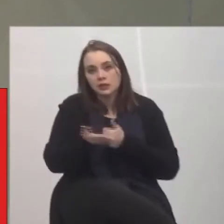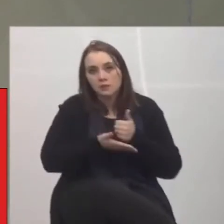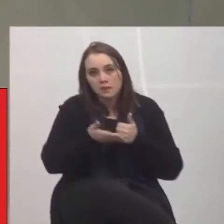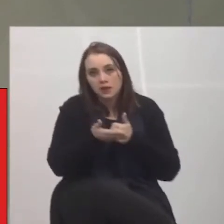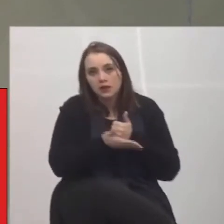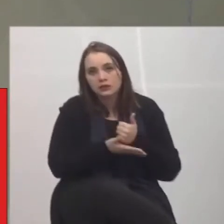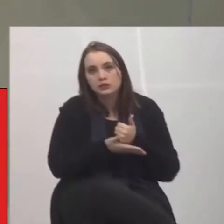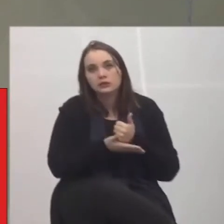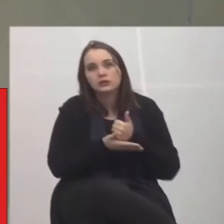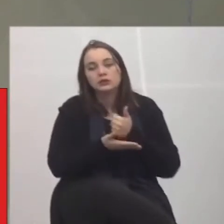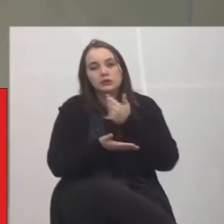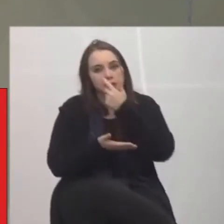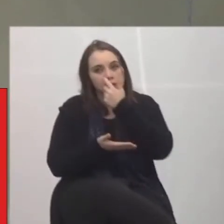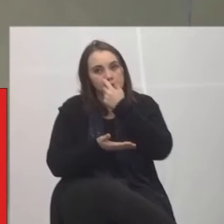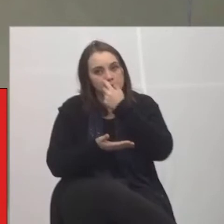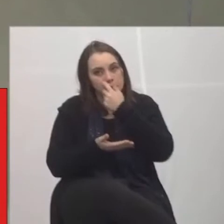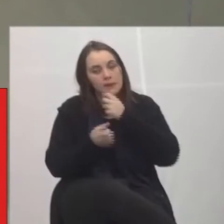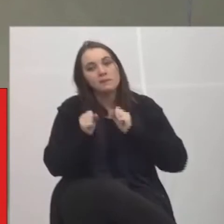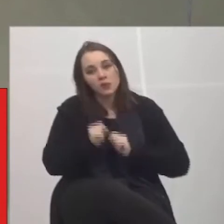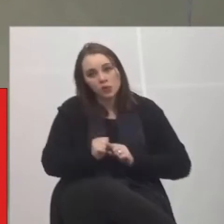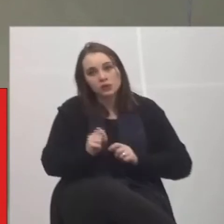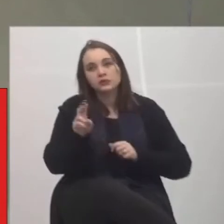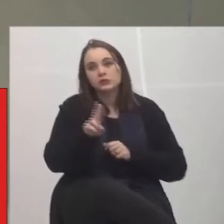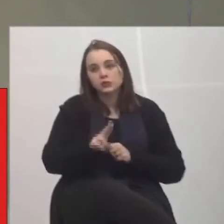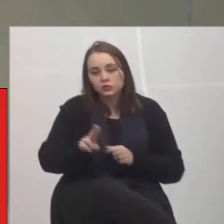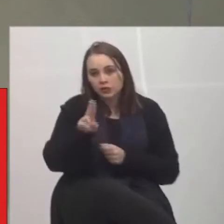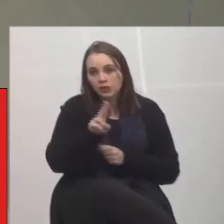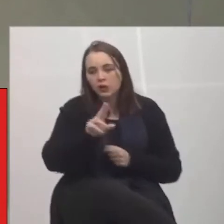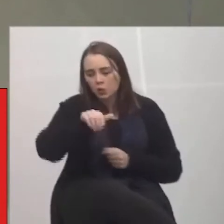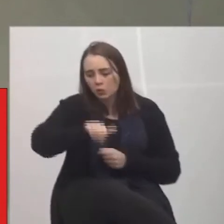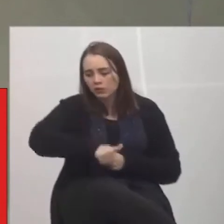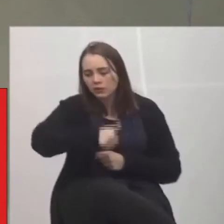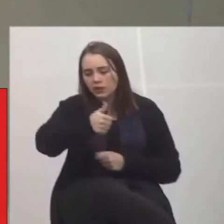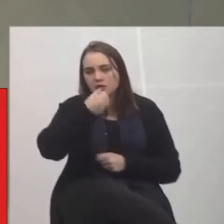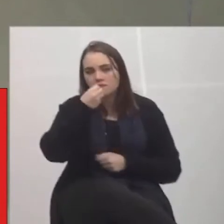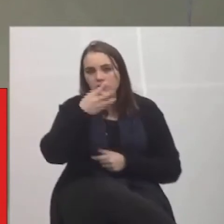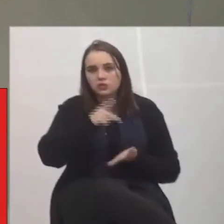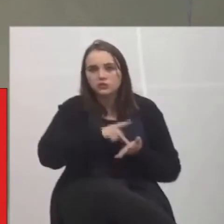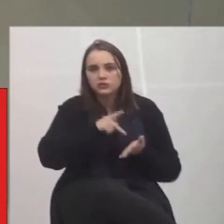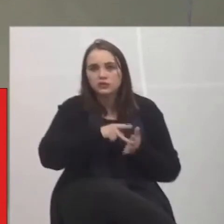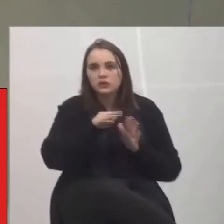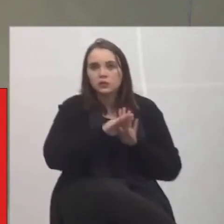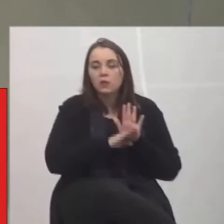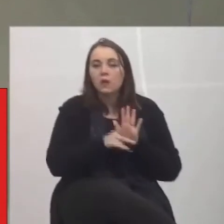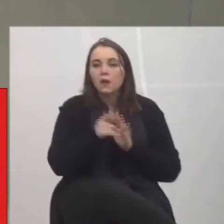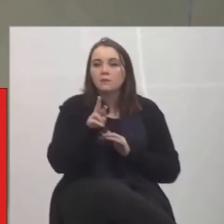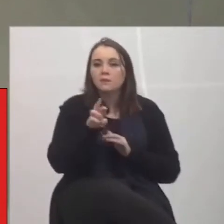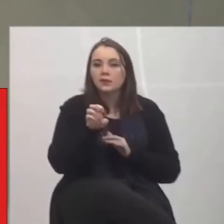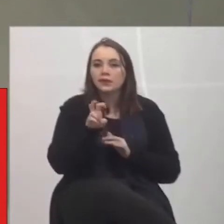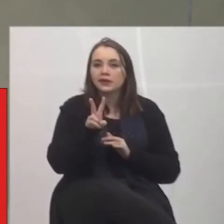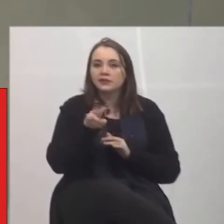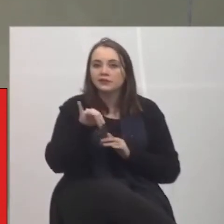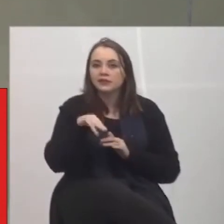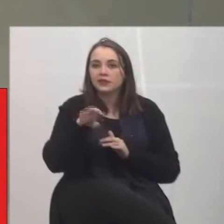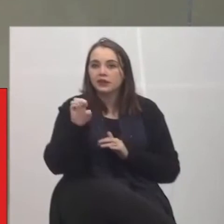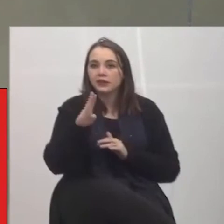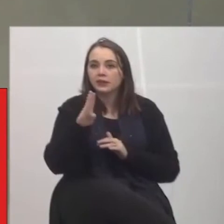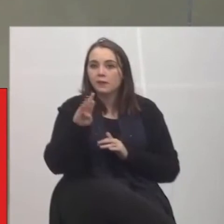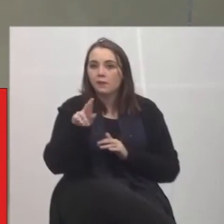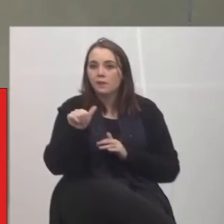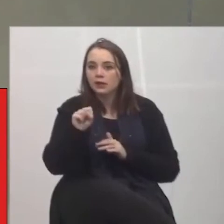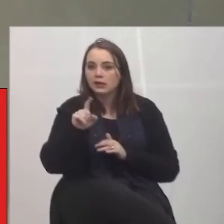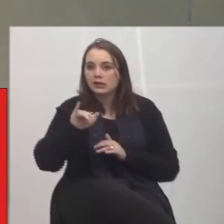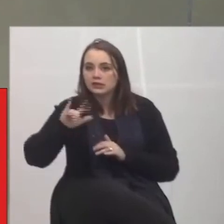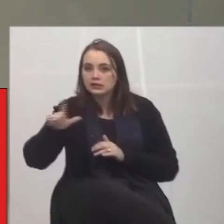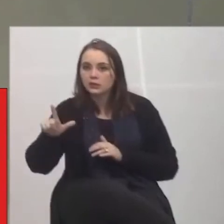ser servido, né, e com qualidade, que é o programa Previne Brasil, que tem uma série aí de ações